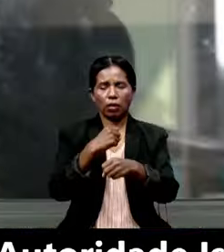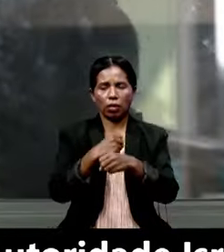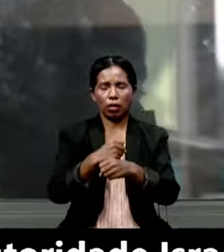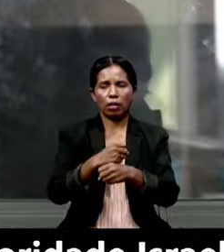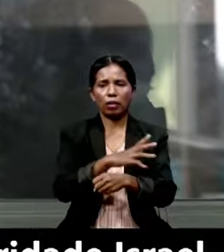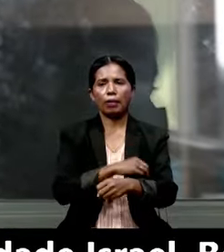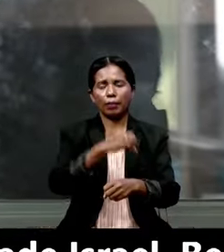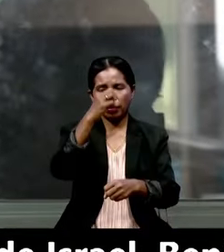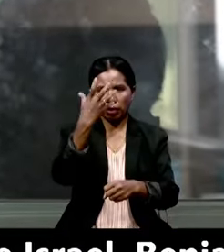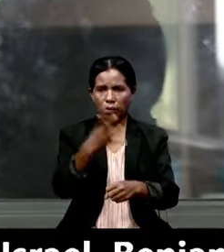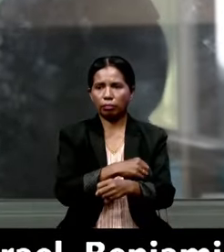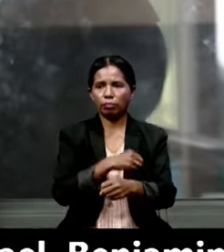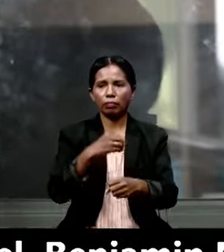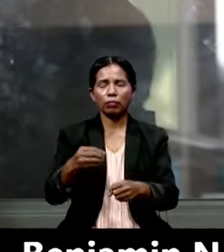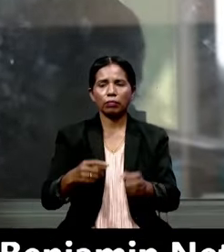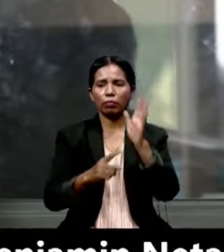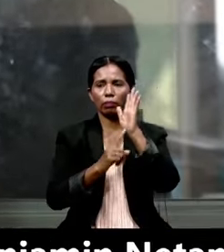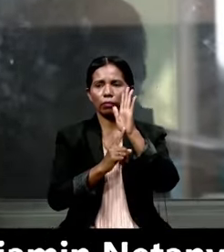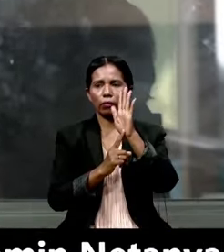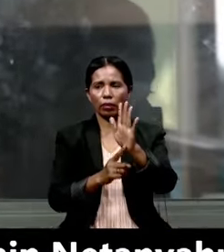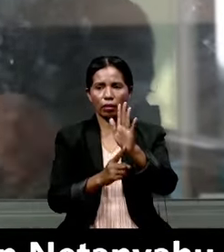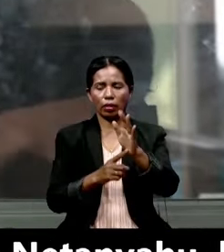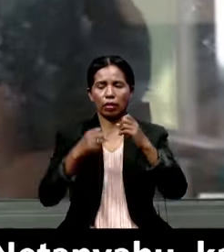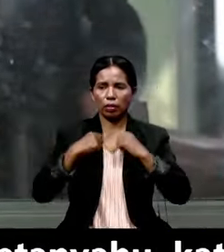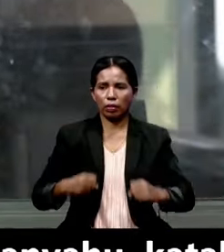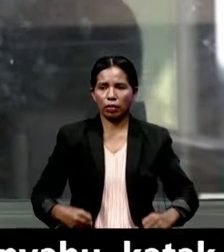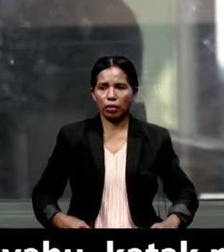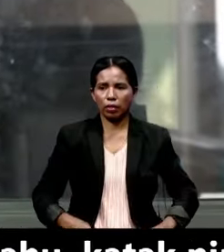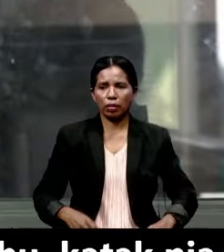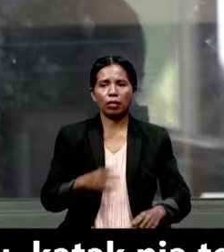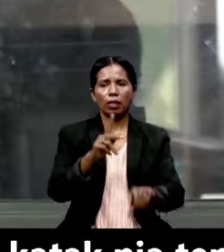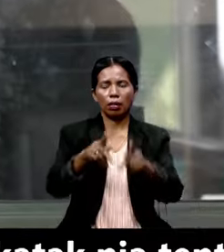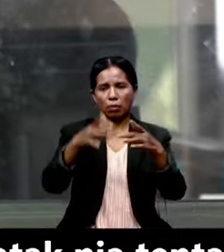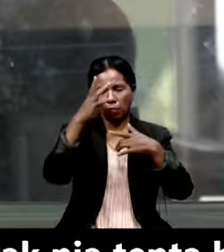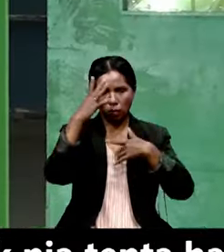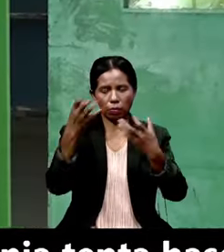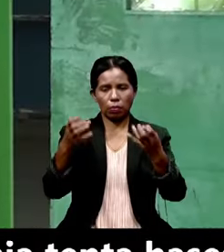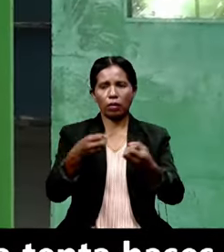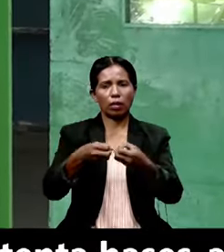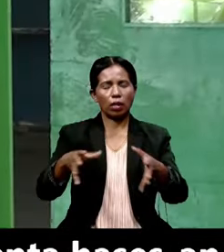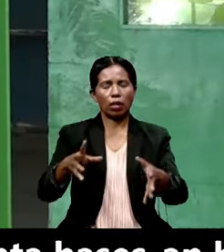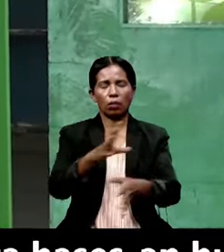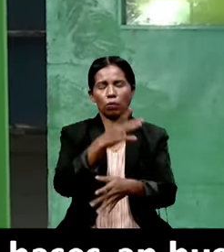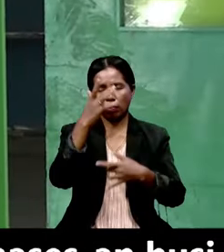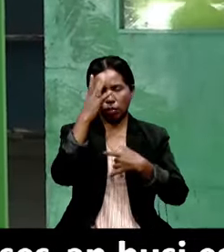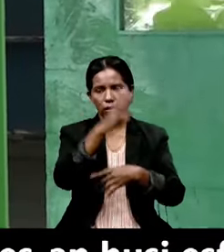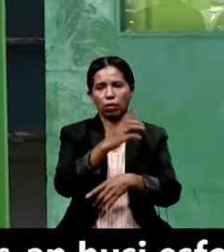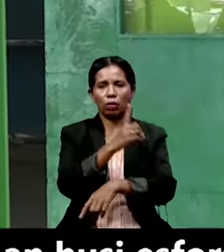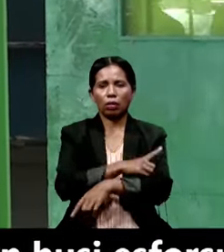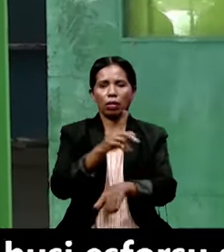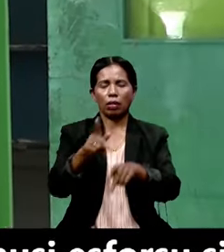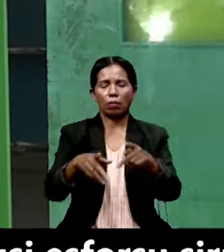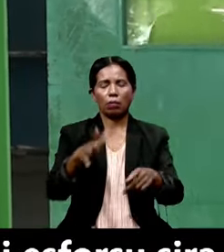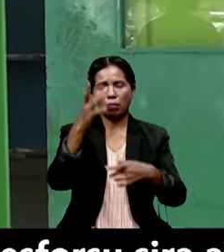Ho situação real nebe acontece e a área saúde, halo paciente barak la convida, no cada loron paciente na in